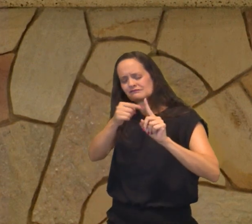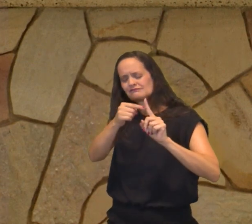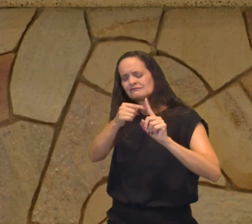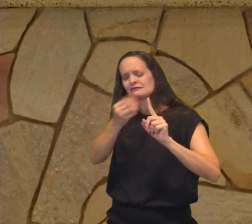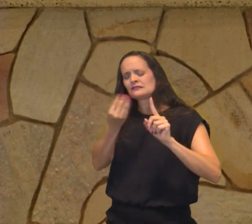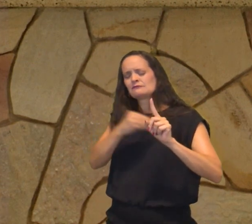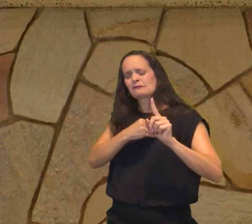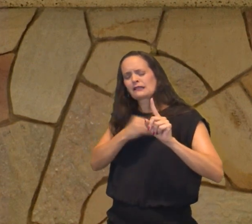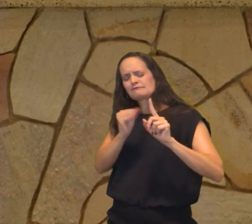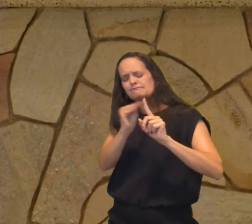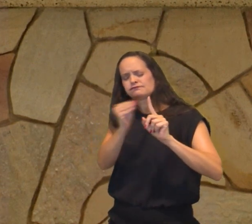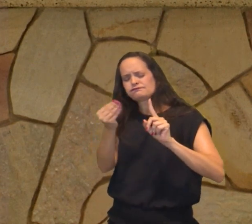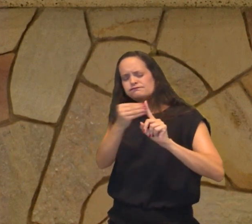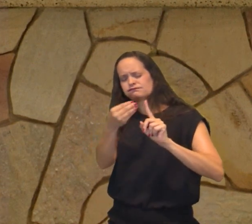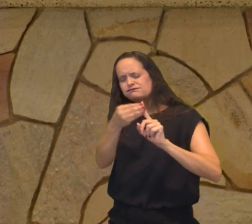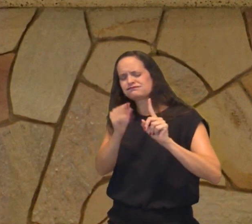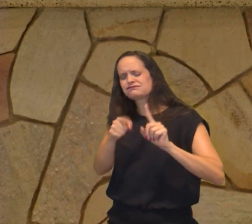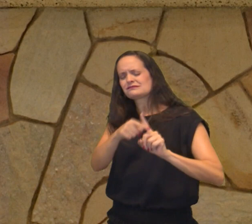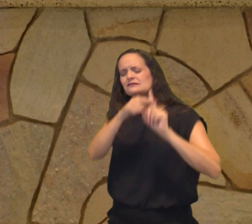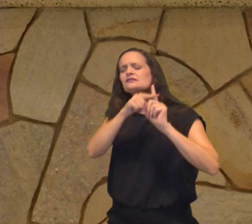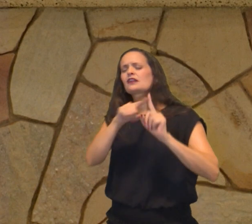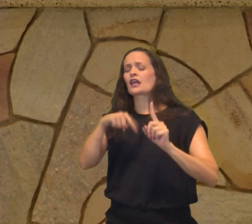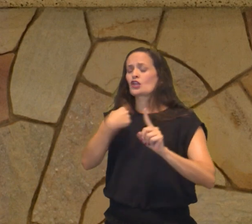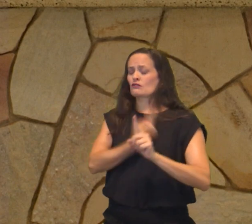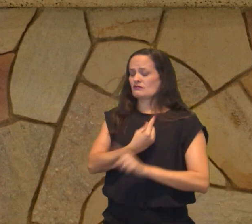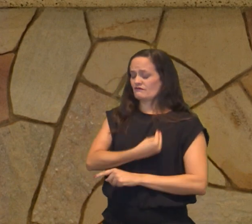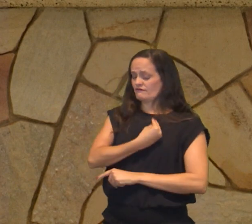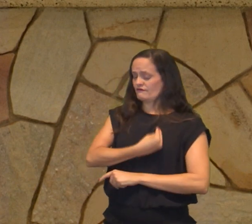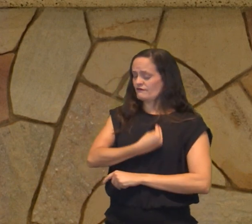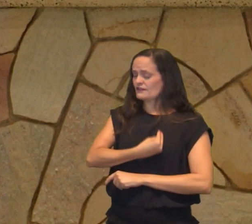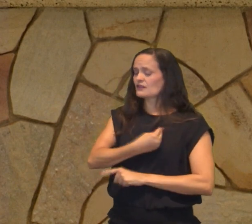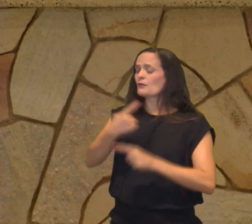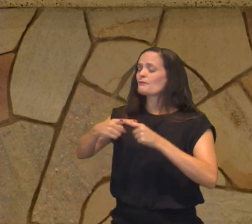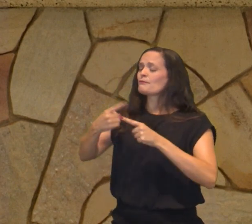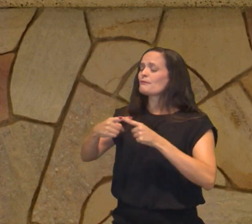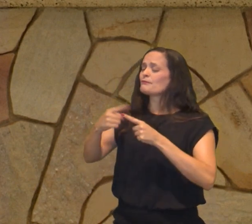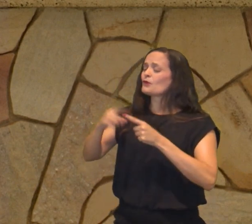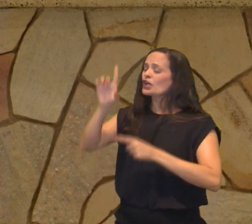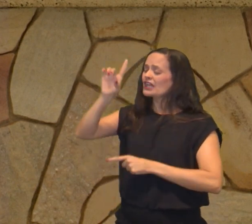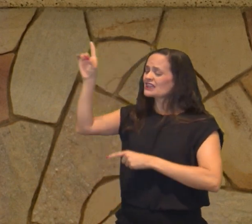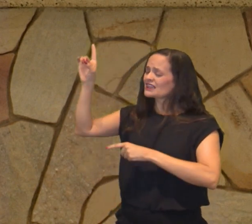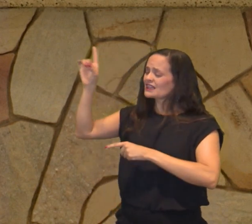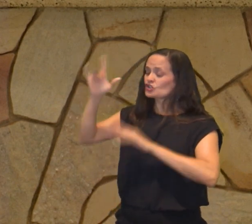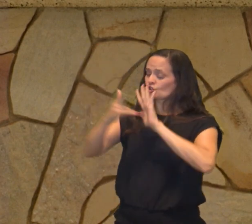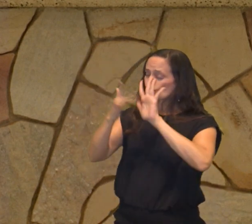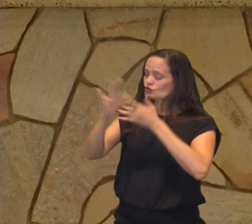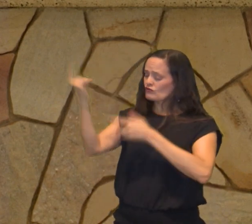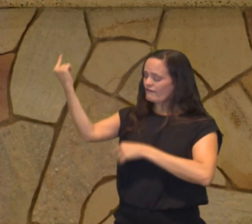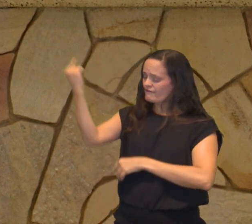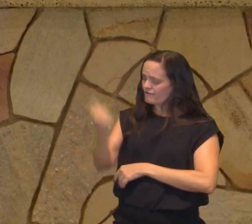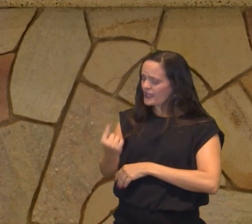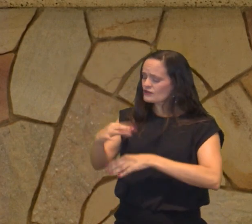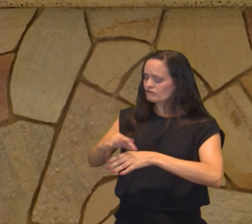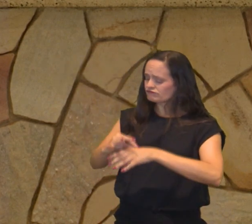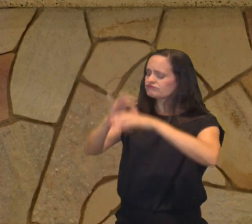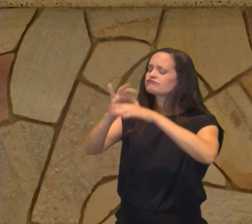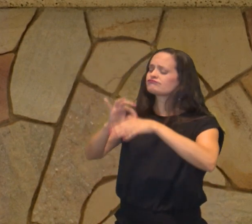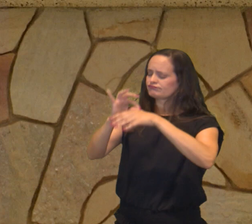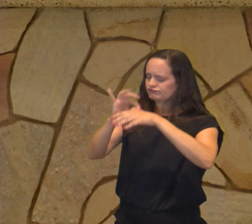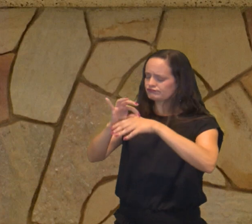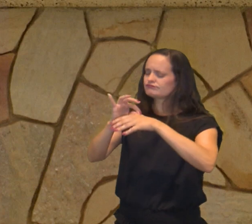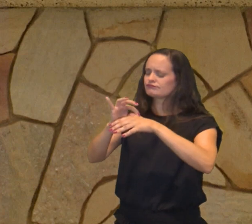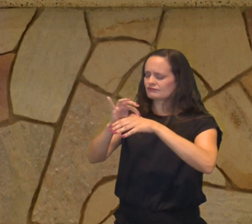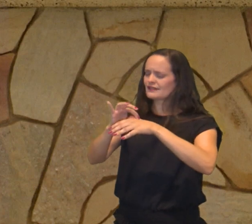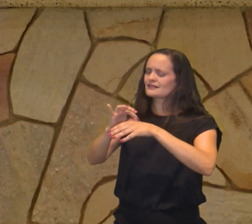eliminando a separação que havia entre nós e o nosso Deus, porque o Senhor se fez carne, habitou entre nós, e o Senhor nos